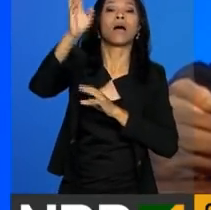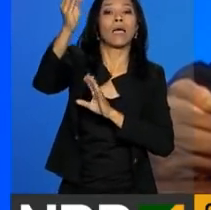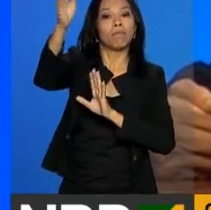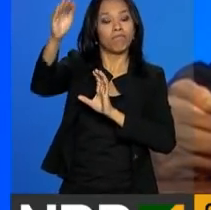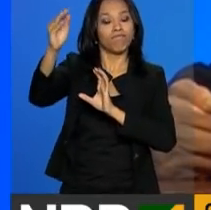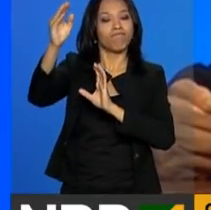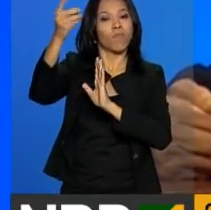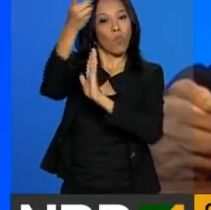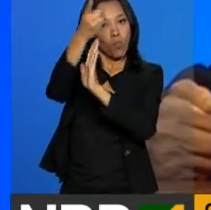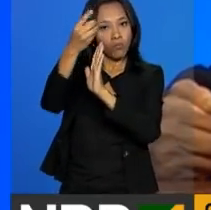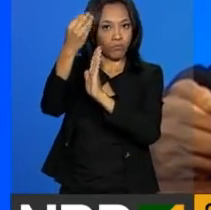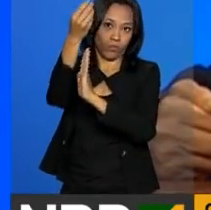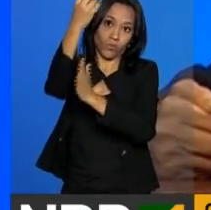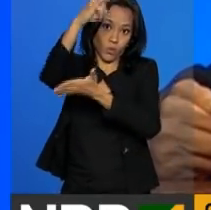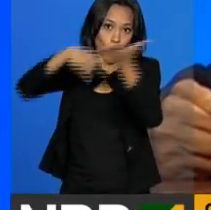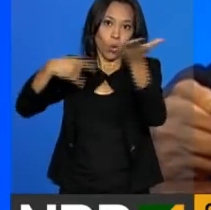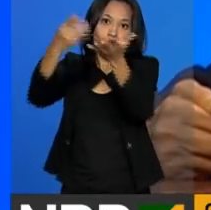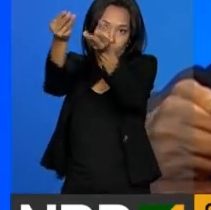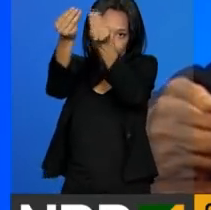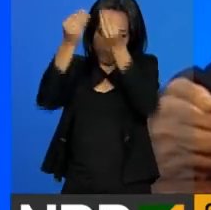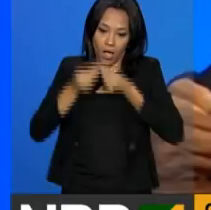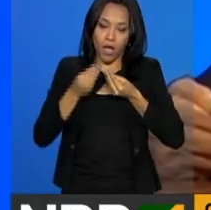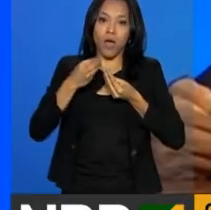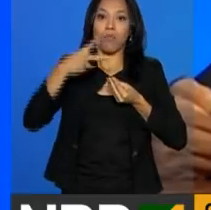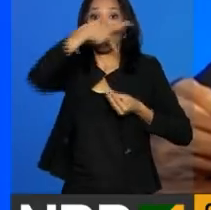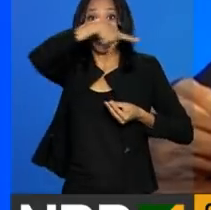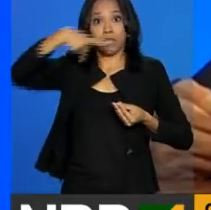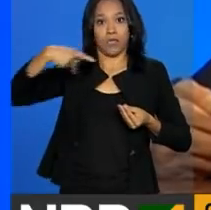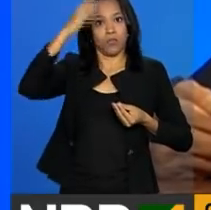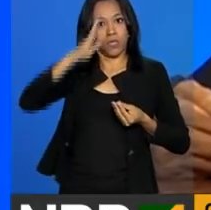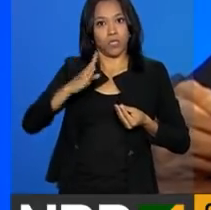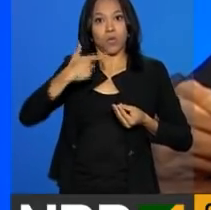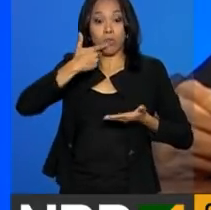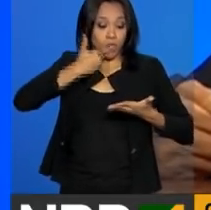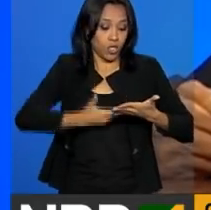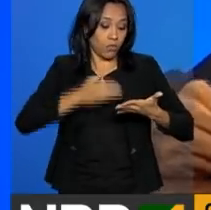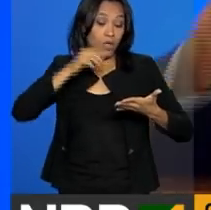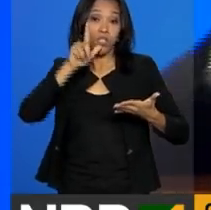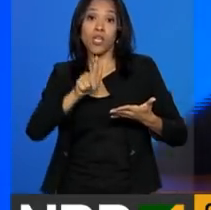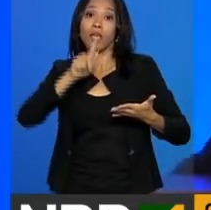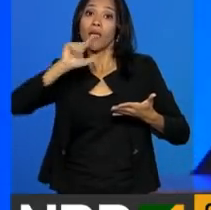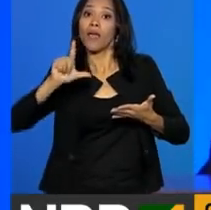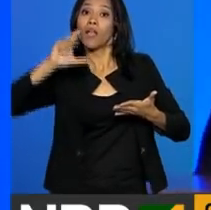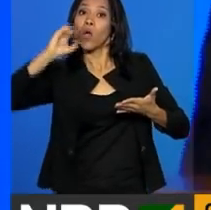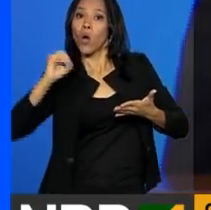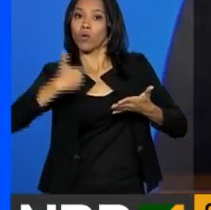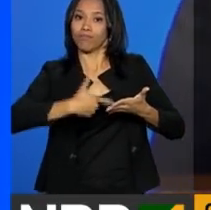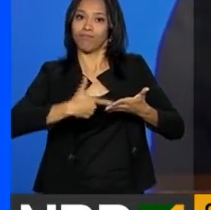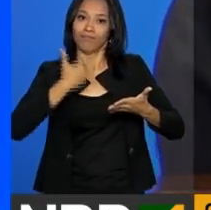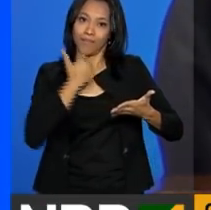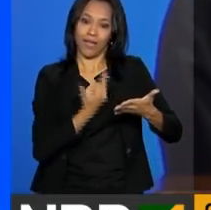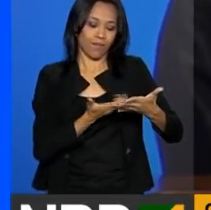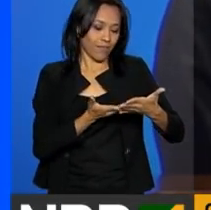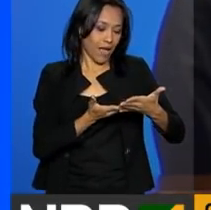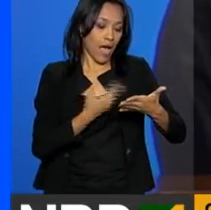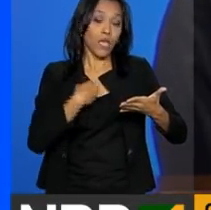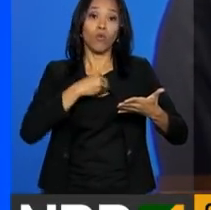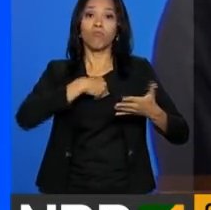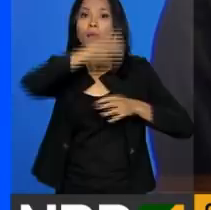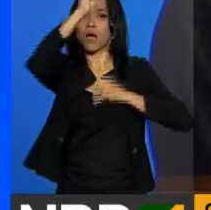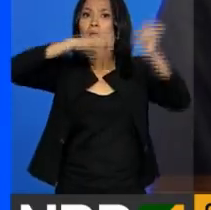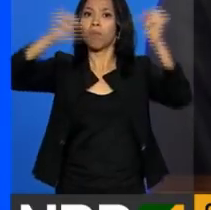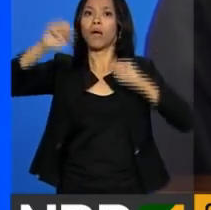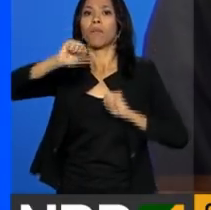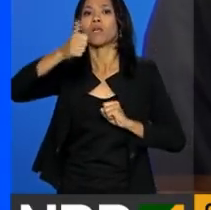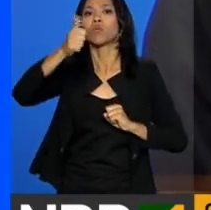o presidente pedindo a chamada jenny a garantia da lei e da ordem às forças armadas colaboraram eu mandei pra os estados brasileiros